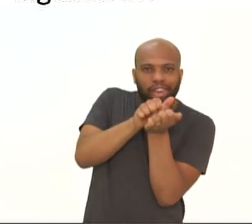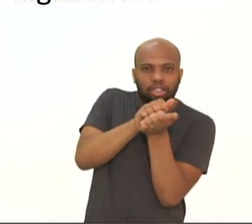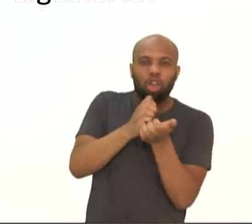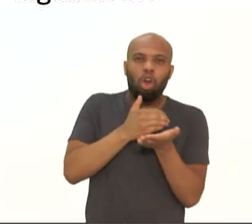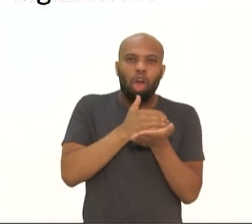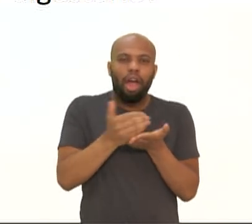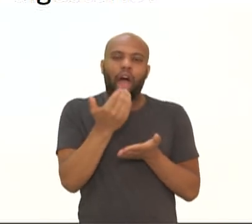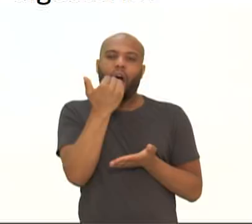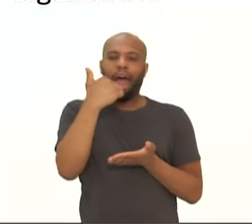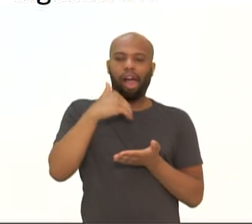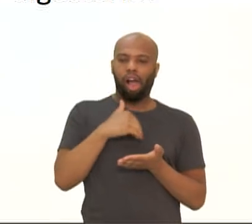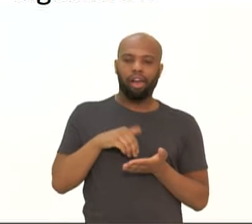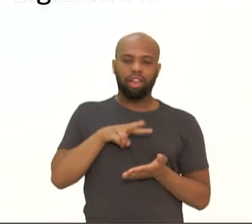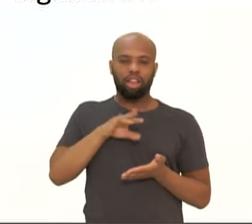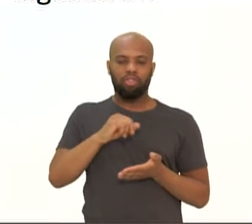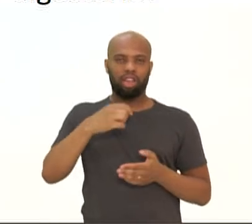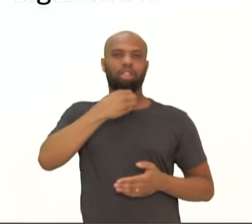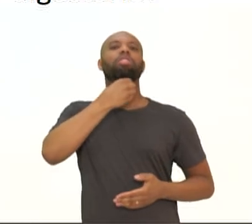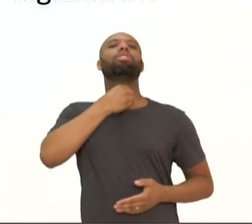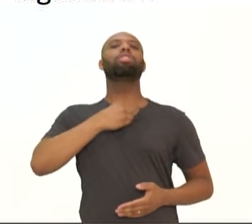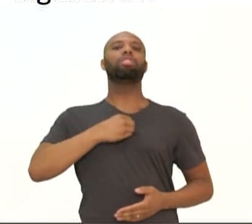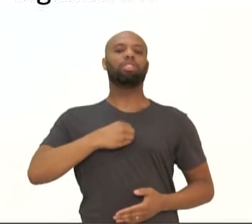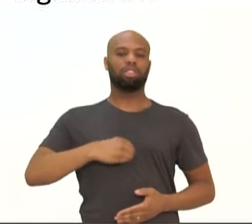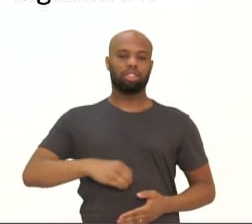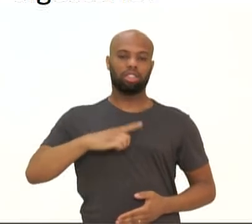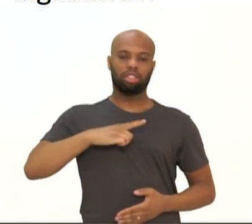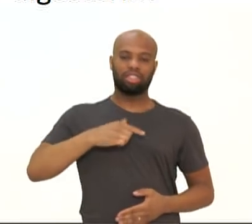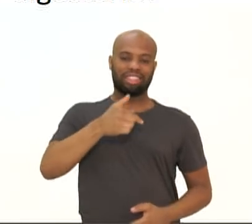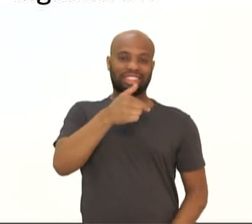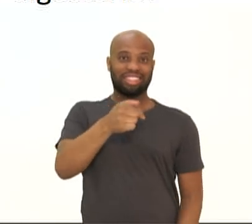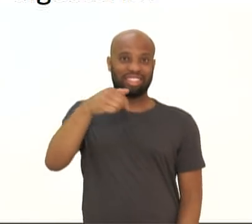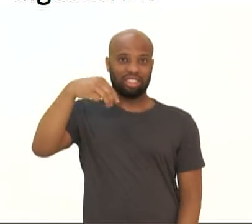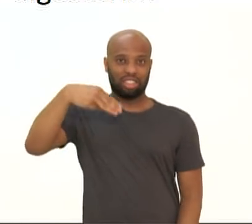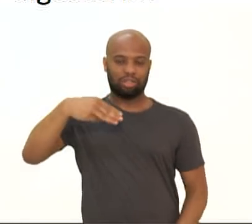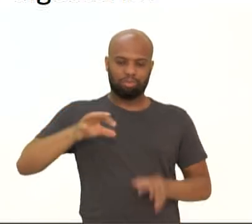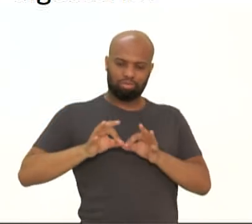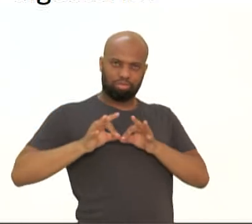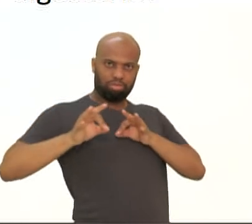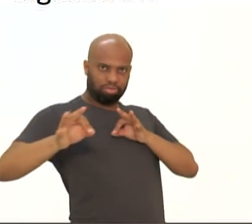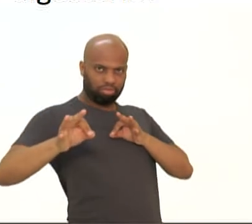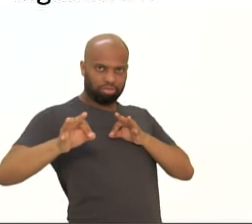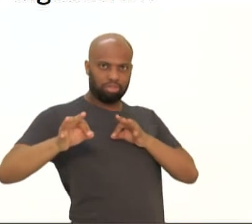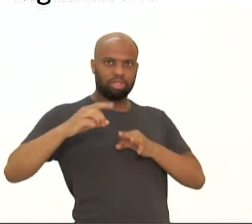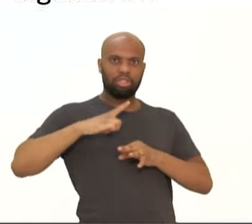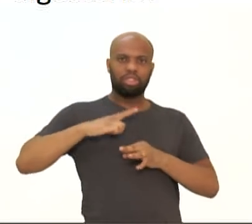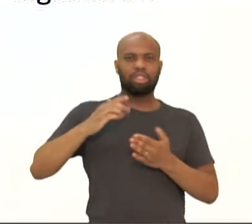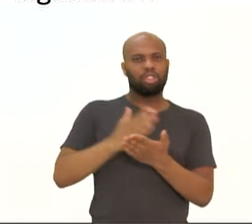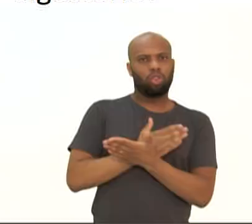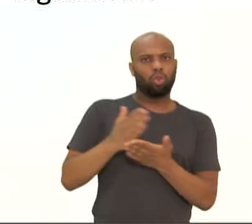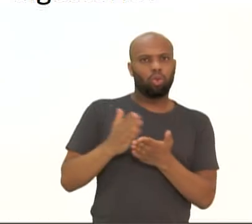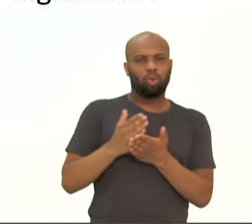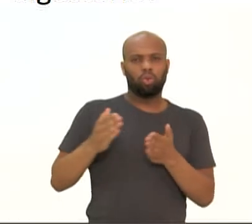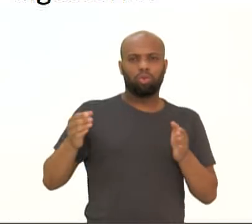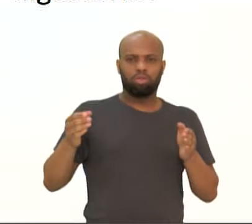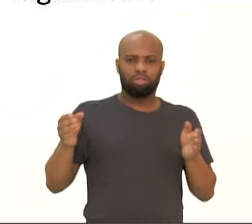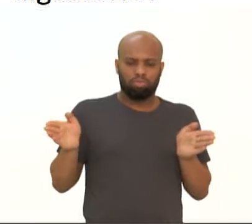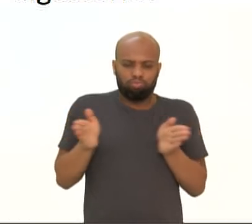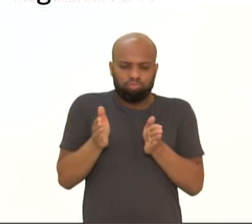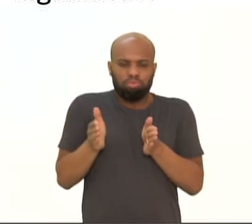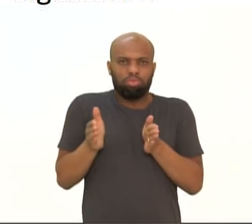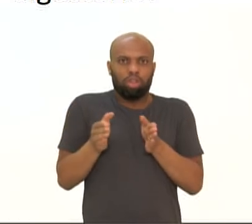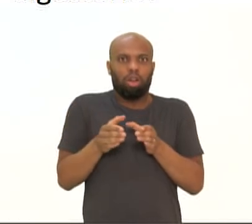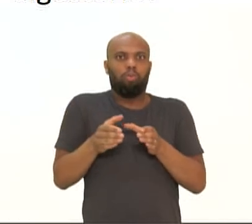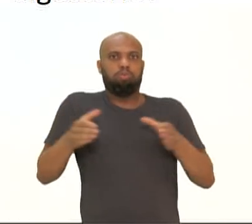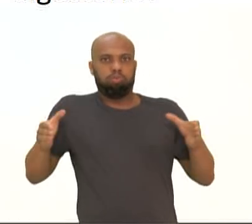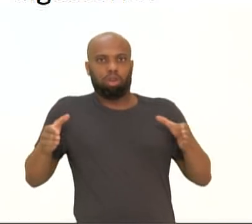que o alimento fará por um tubo com cerca de 7 metros de comprimento, ora mais largo, ora mais estreito, na